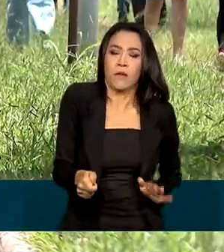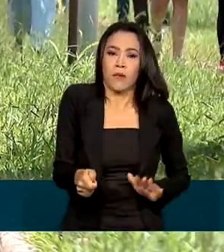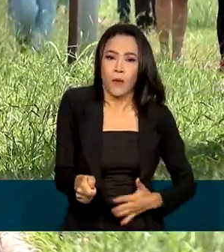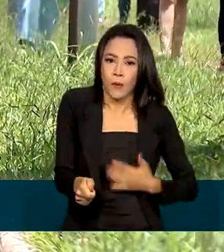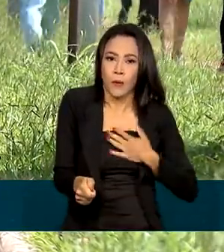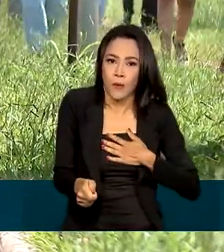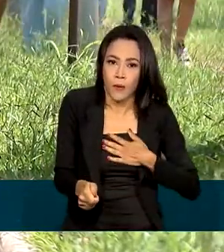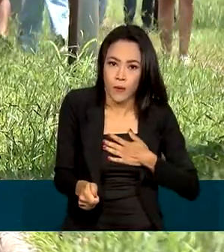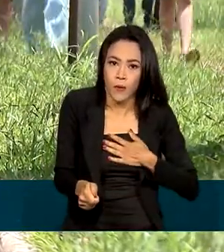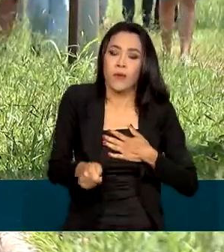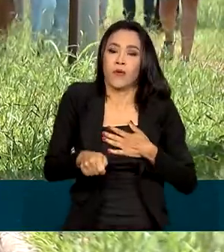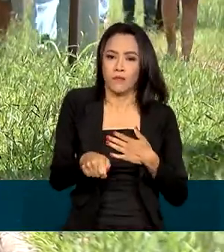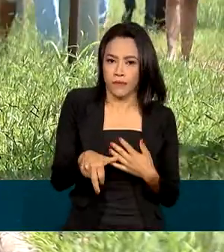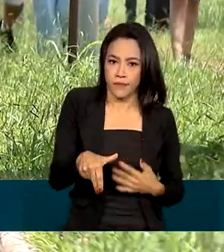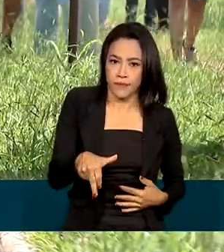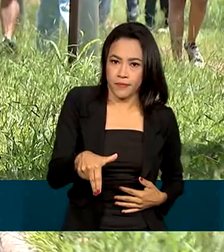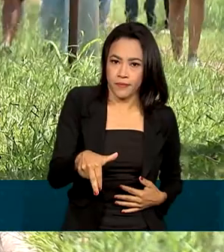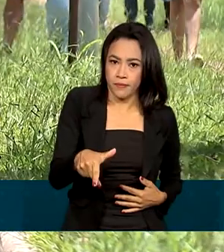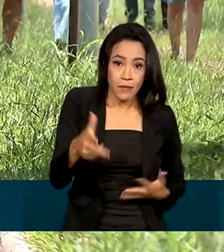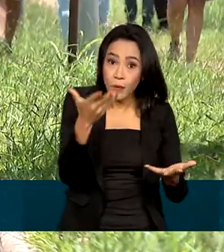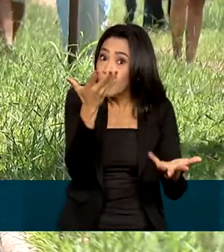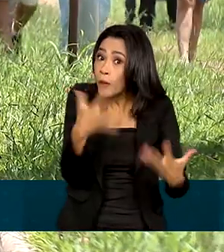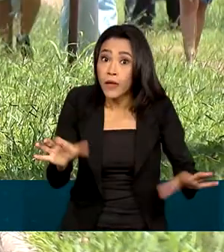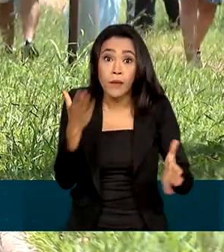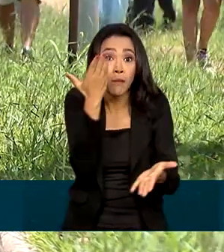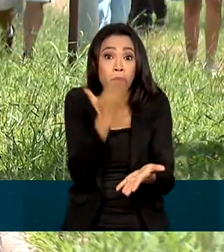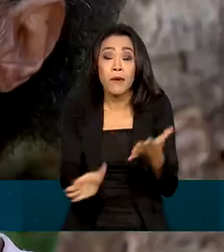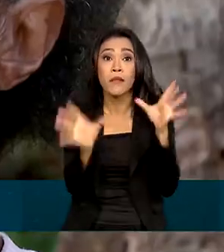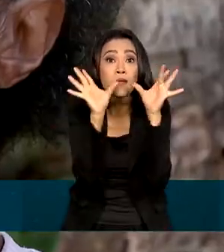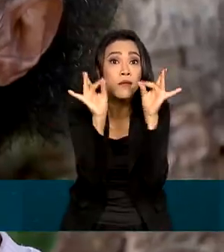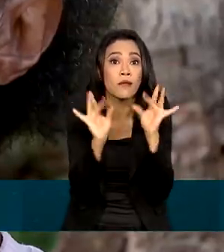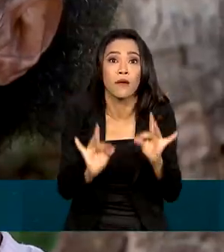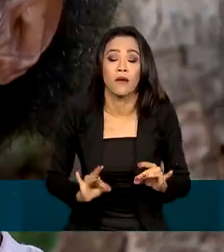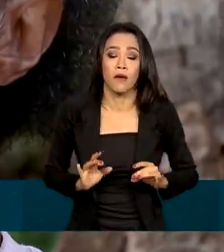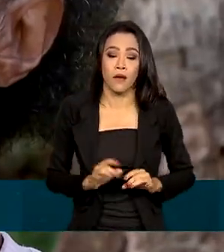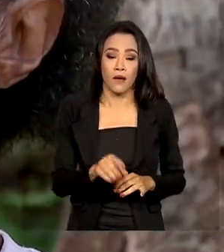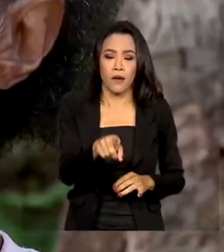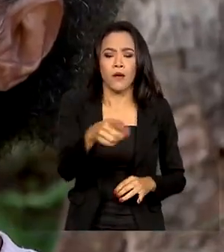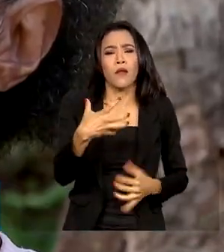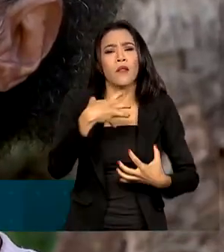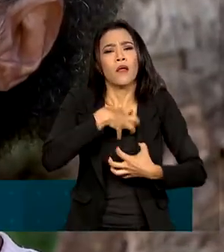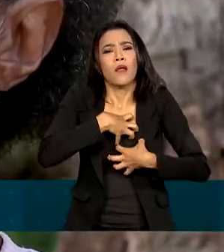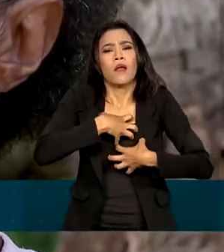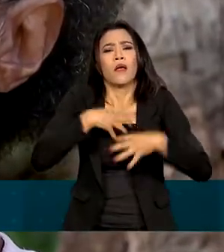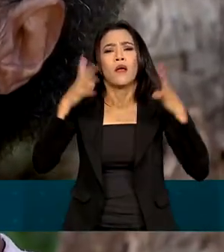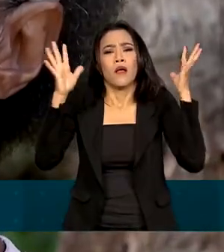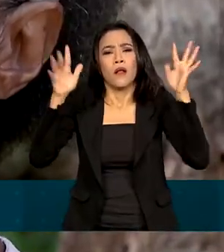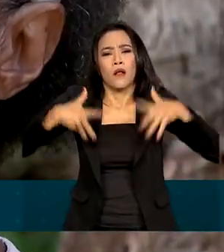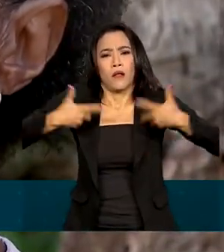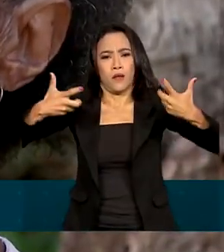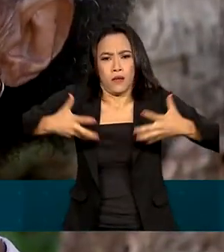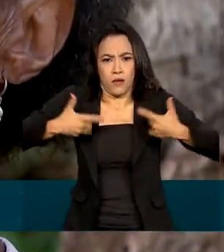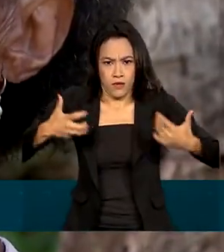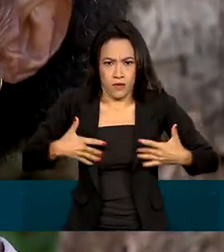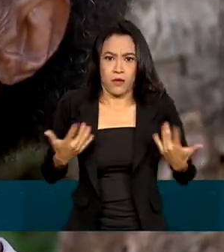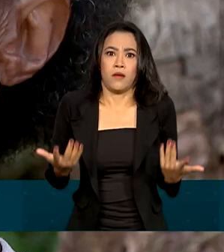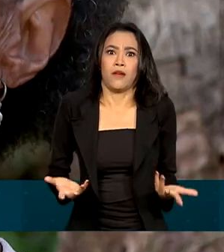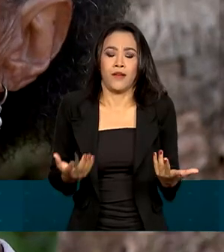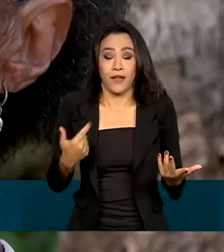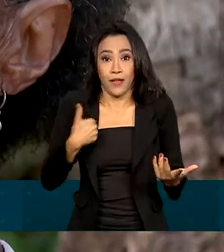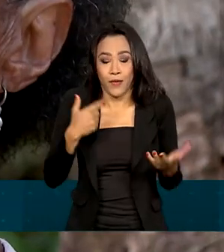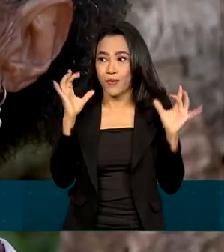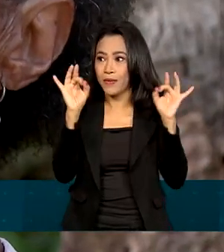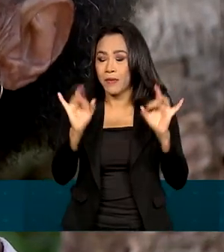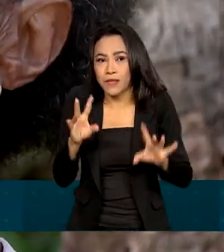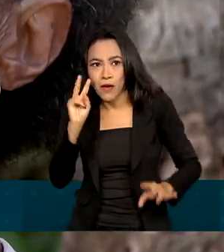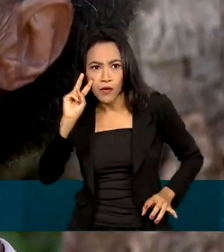para o descanso, mas ela não queria perder nenhum detalhe. Uma alegria muito grande eu ter esse privilégio de pisar